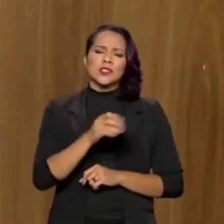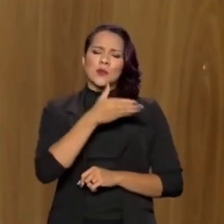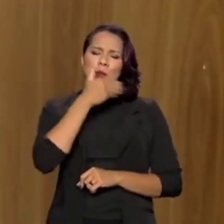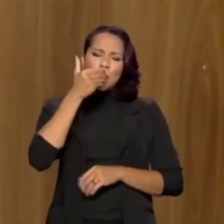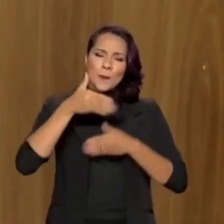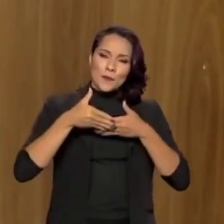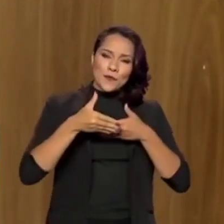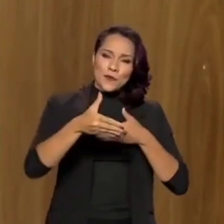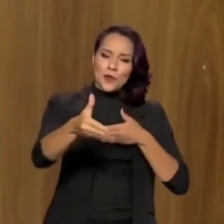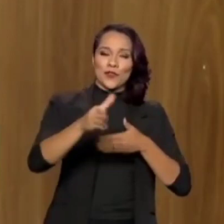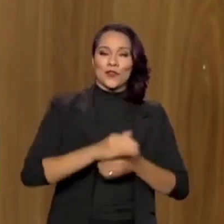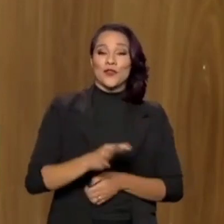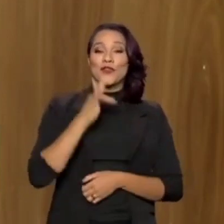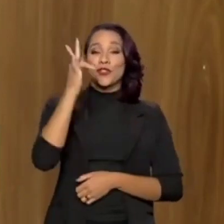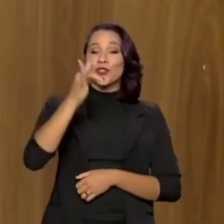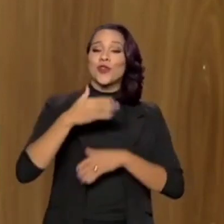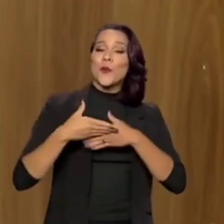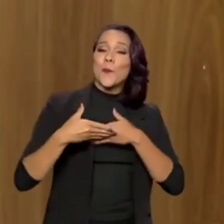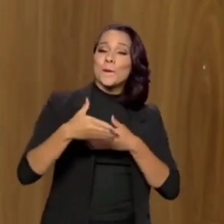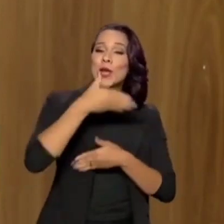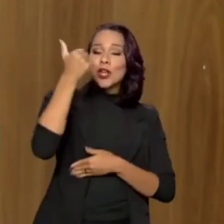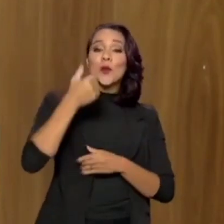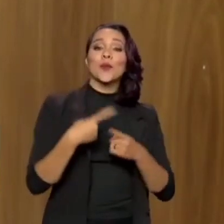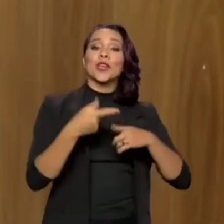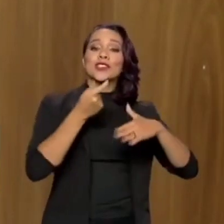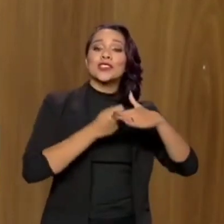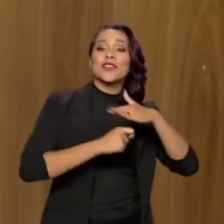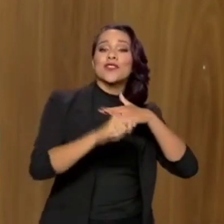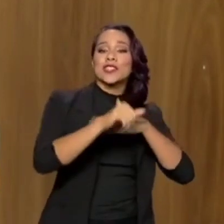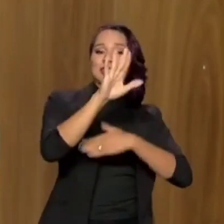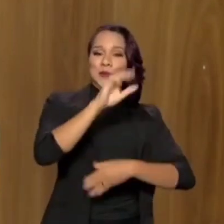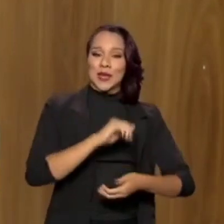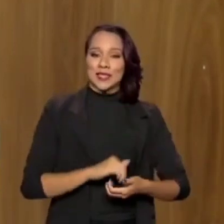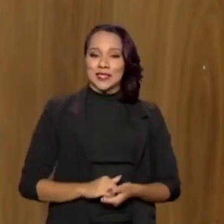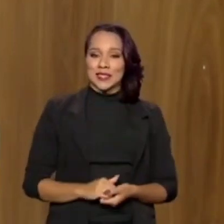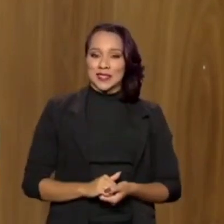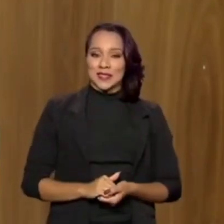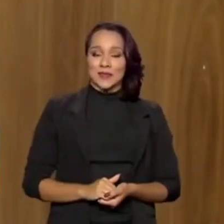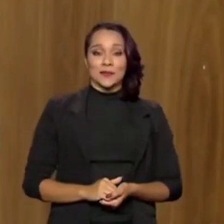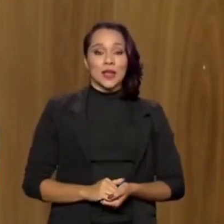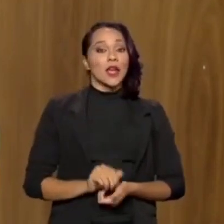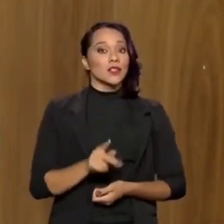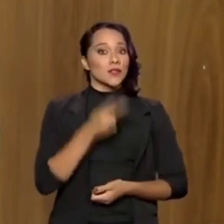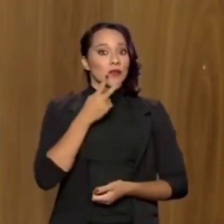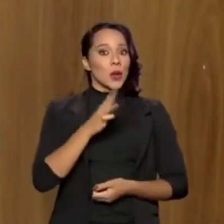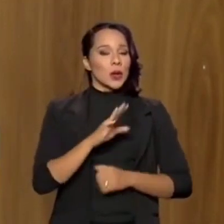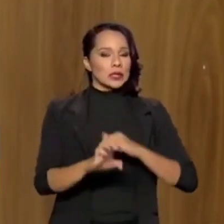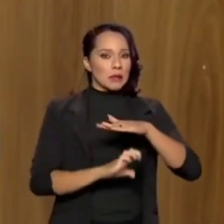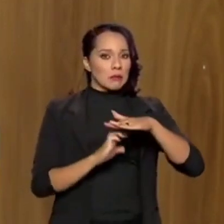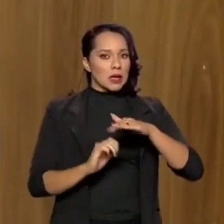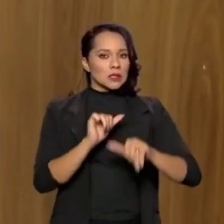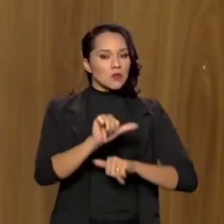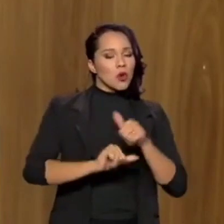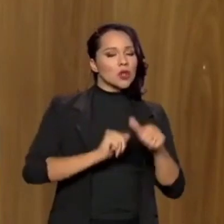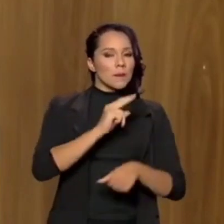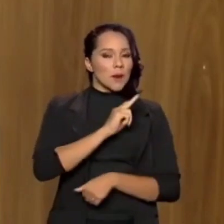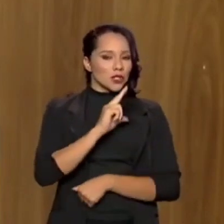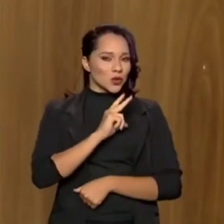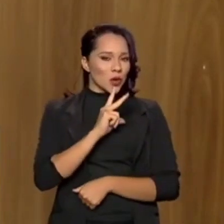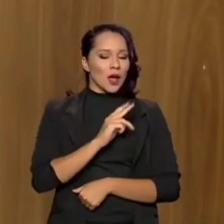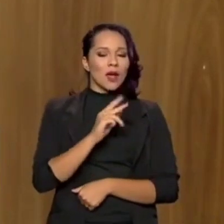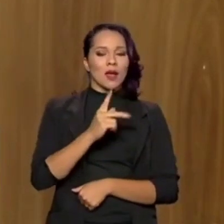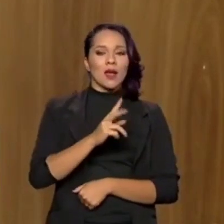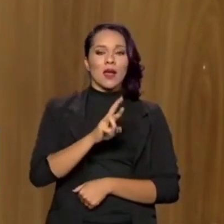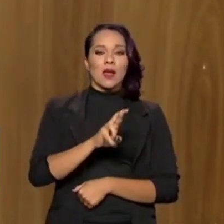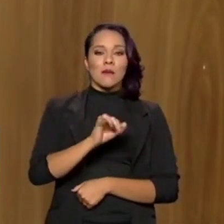frente. Primeiro, porque nós estamos investindo muito mais. É aquilo que falamos, né? Você com as privatizações, as concessões,